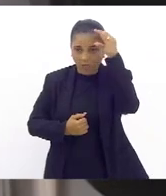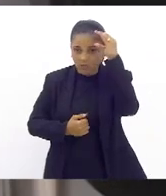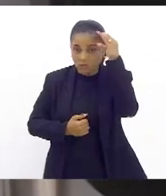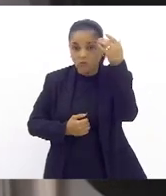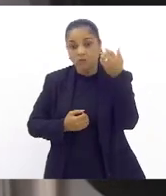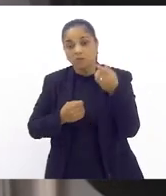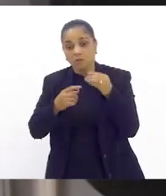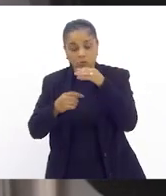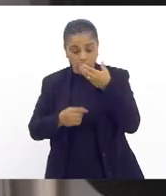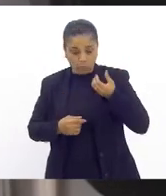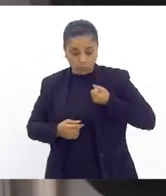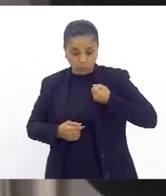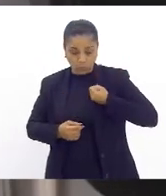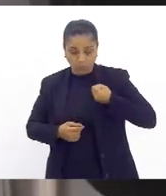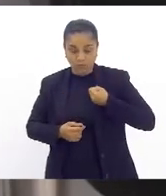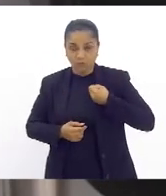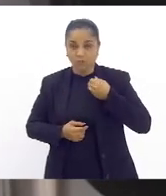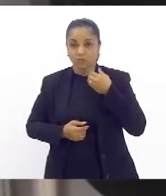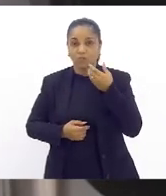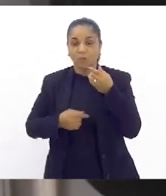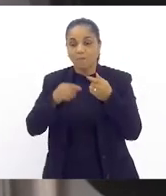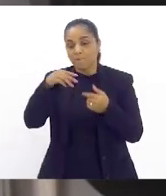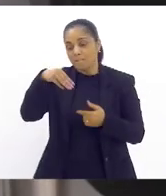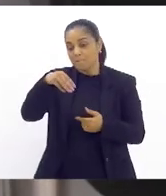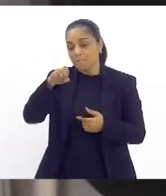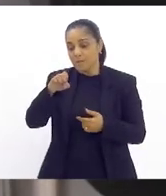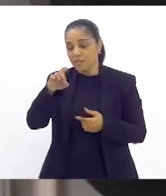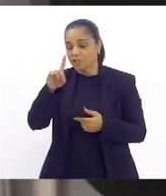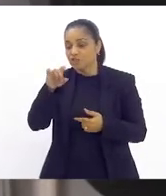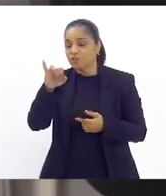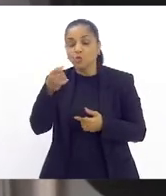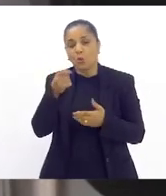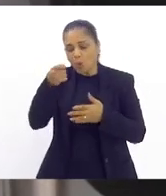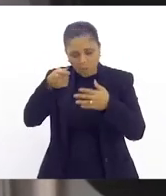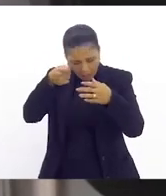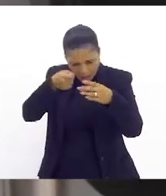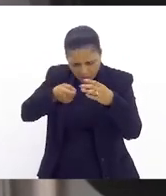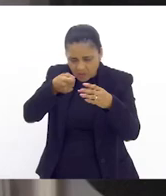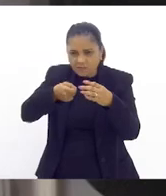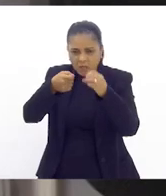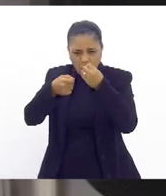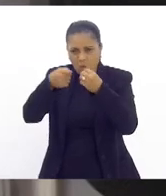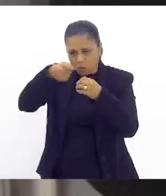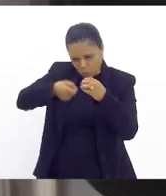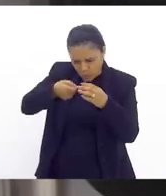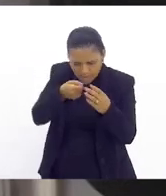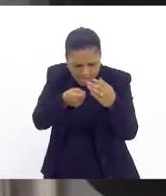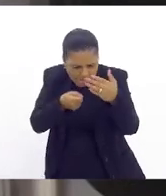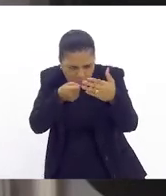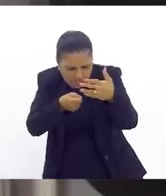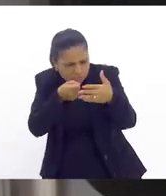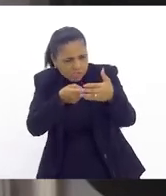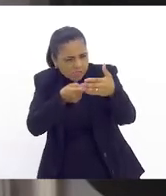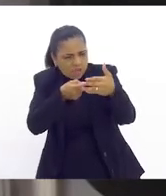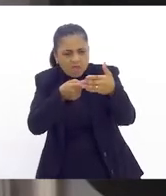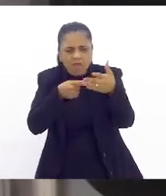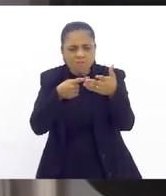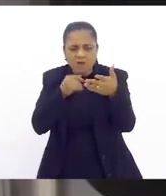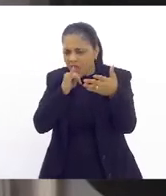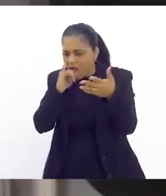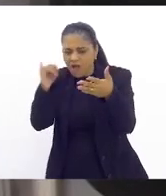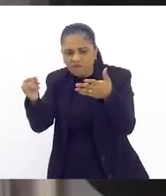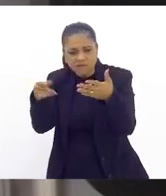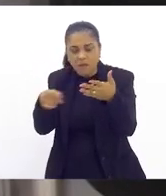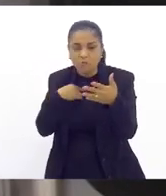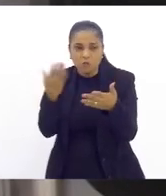ir lá no medidor lá com a lanterna para ver o número do relógio ou por exemplo informar né o clube da conta de energia